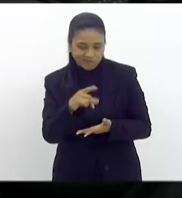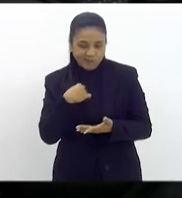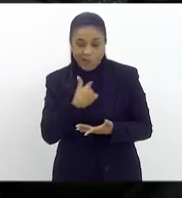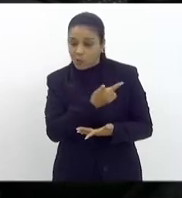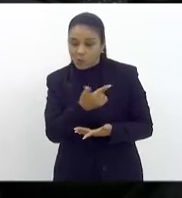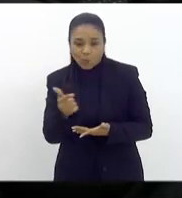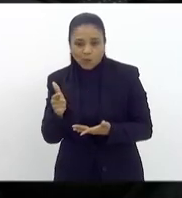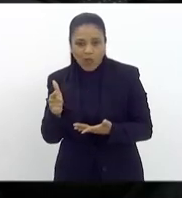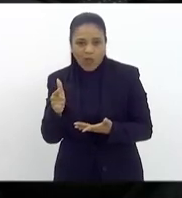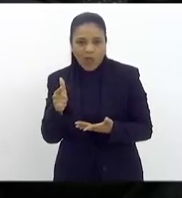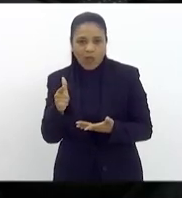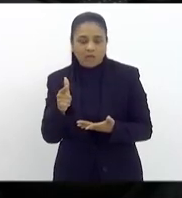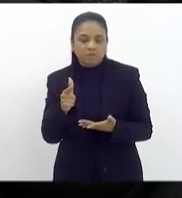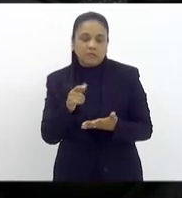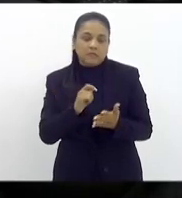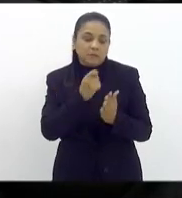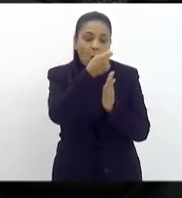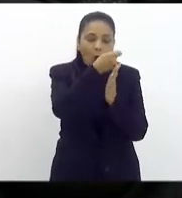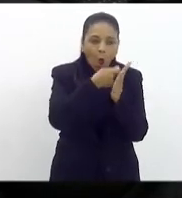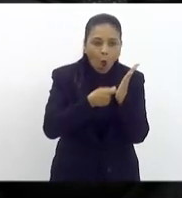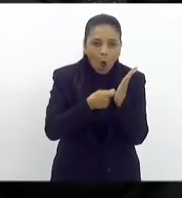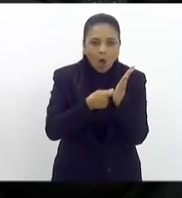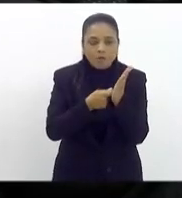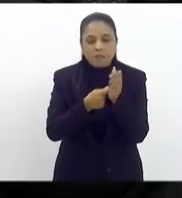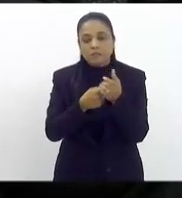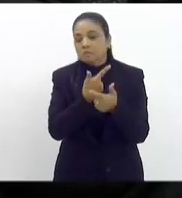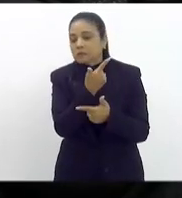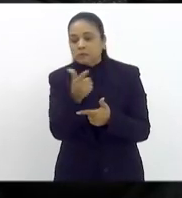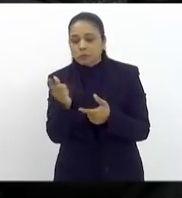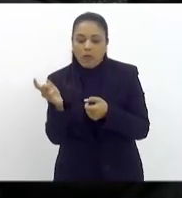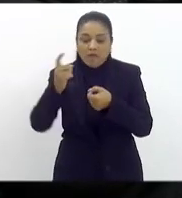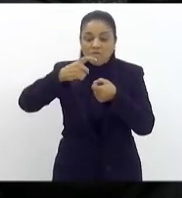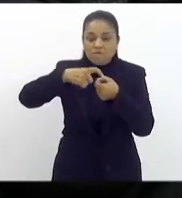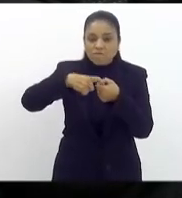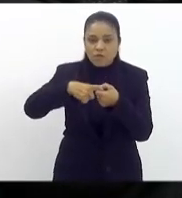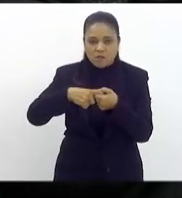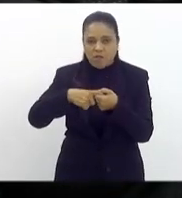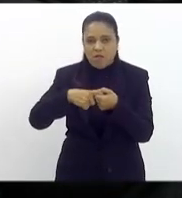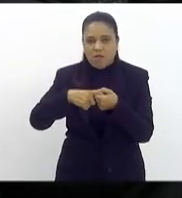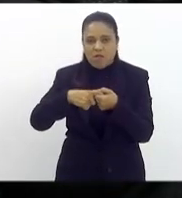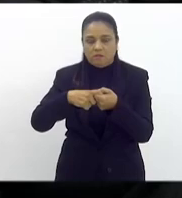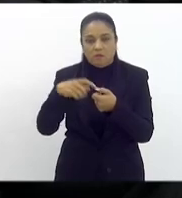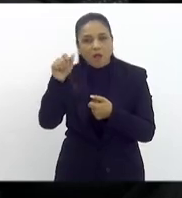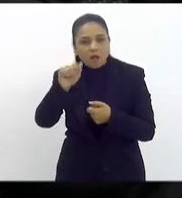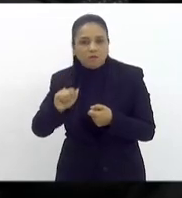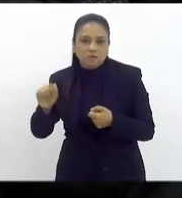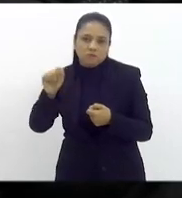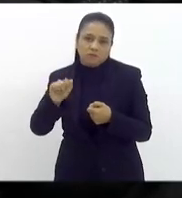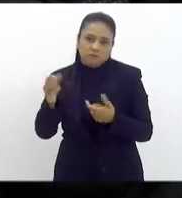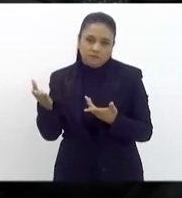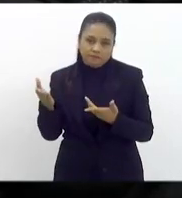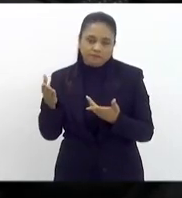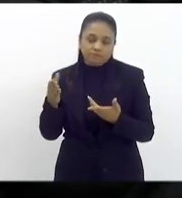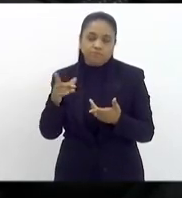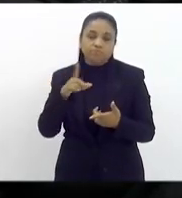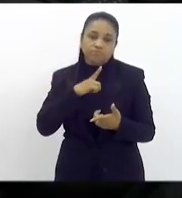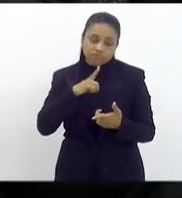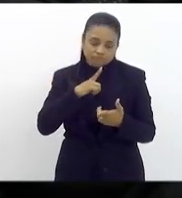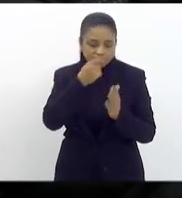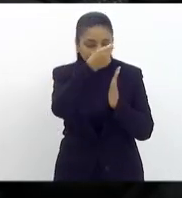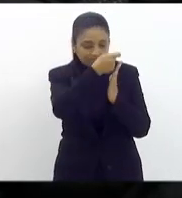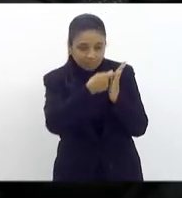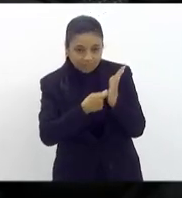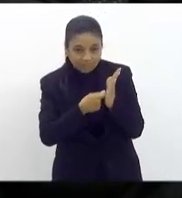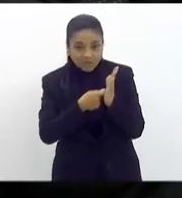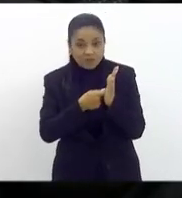por determinadas obras que não sejam de filiados a alguma das sociedades. Se houver uma obra que esteja